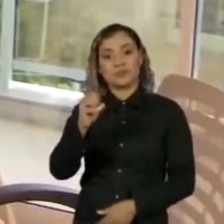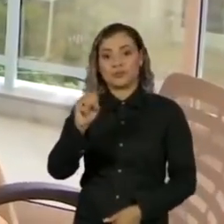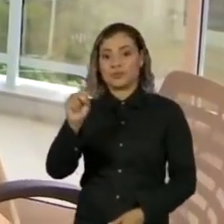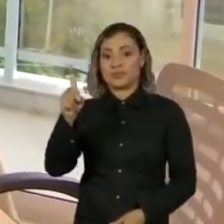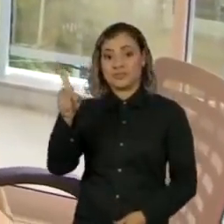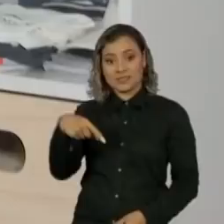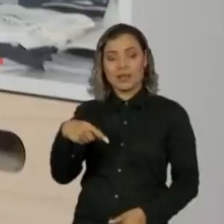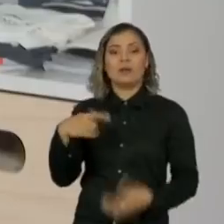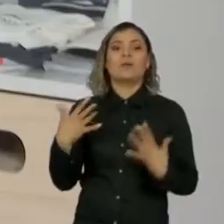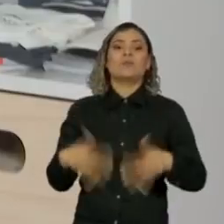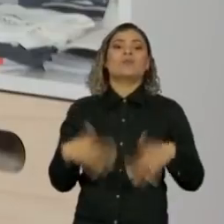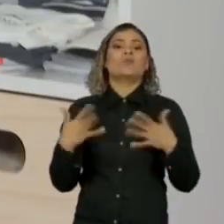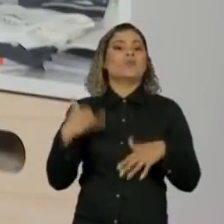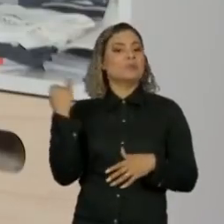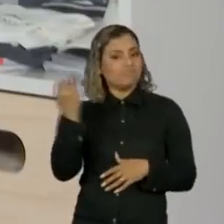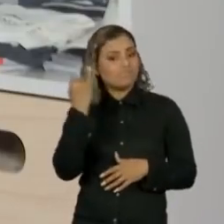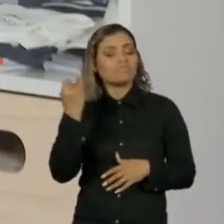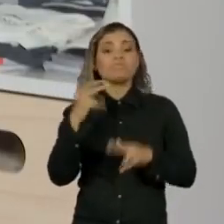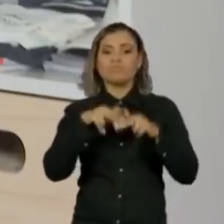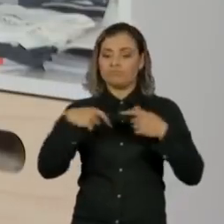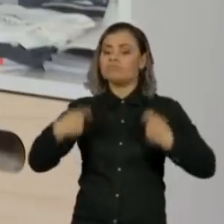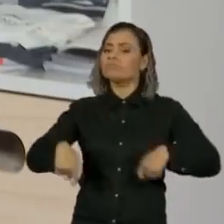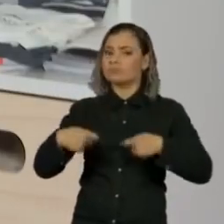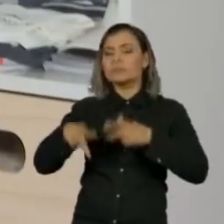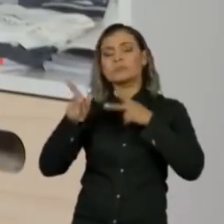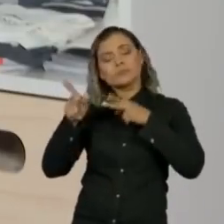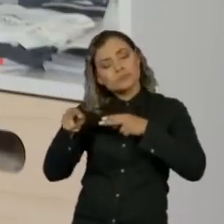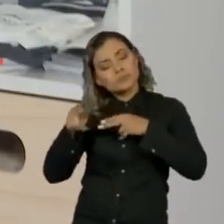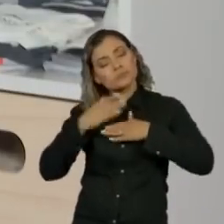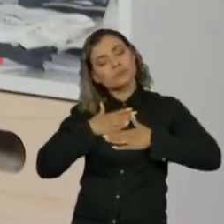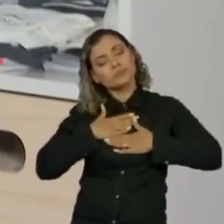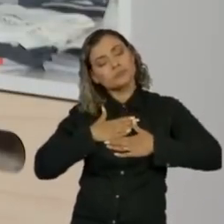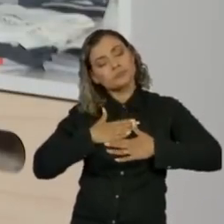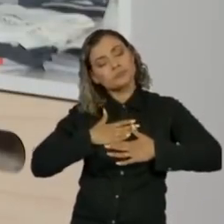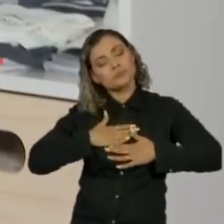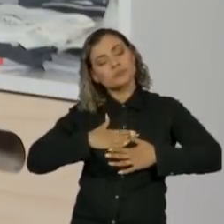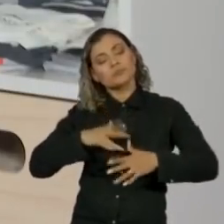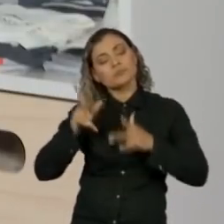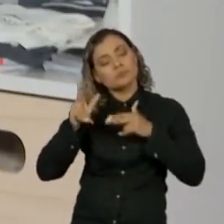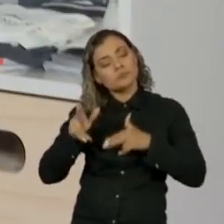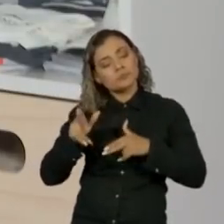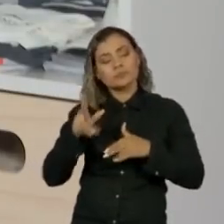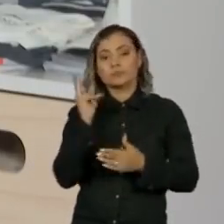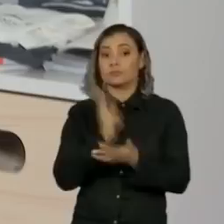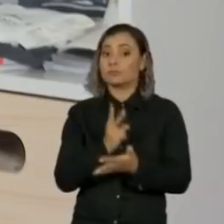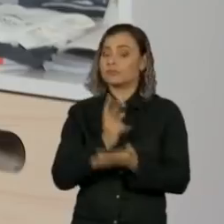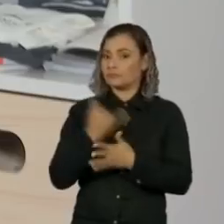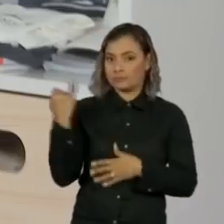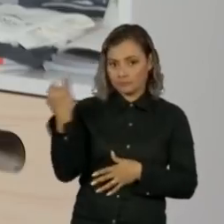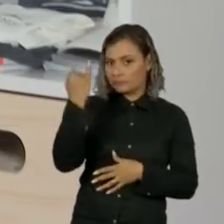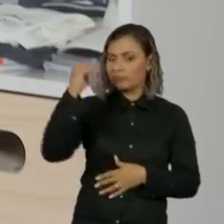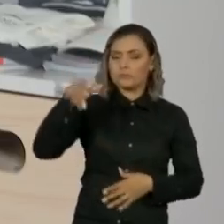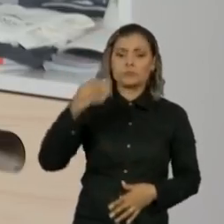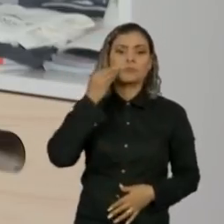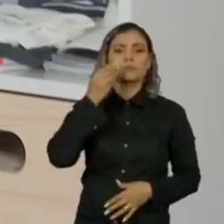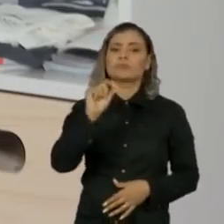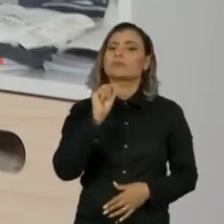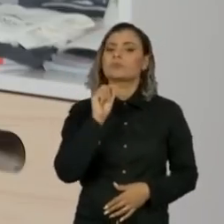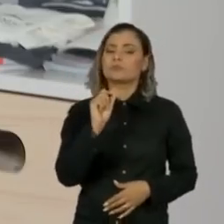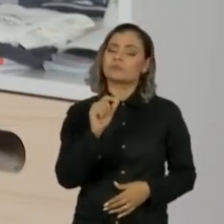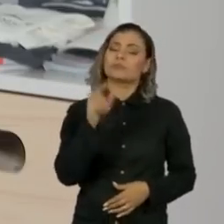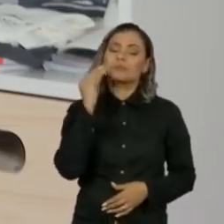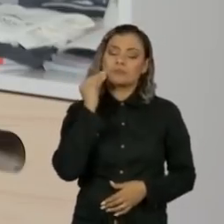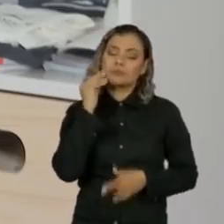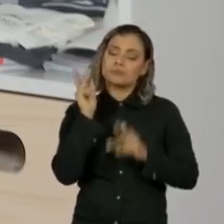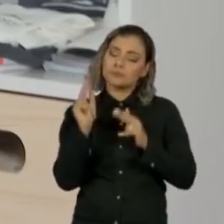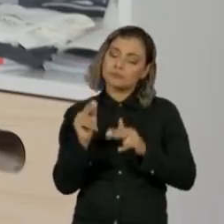sempre deu ao sono. Tenho consciência da necessidade do sono, sempre tive. E sempre tenho a oportunidade de realmente tentar